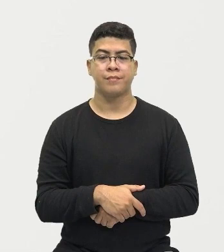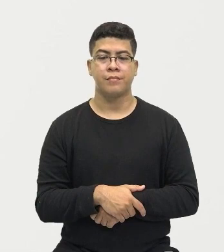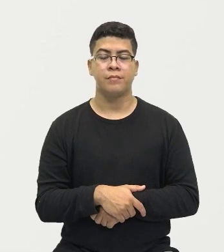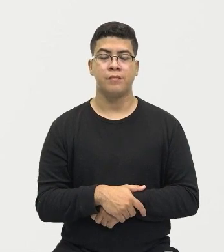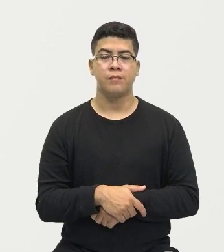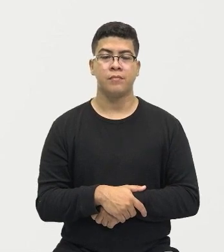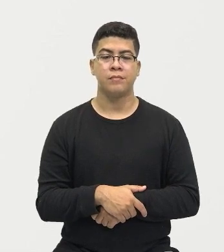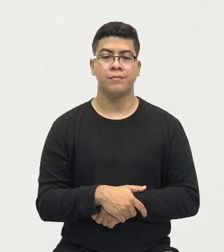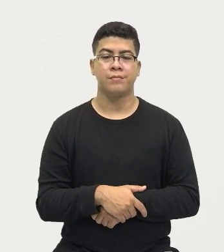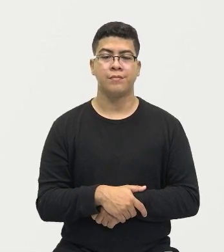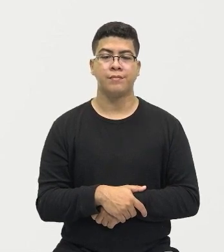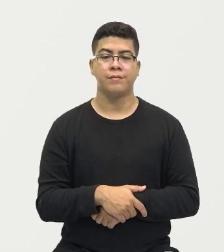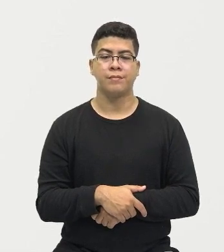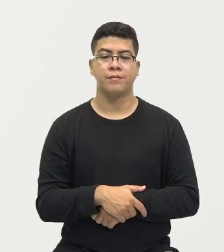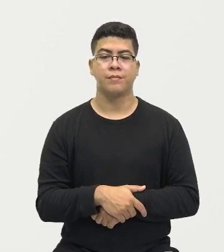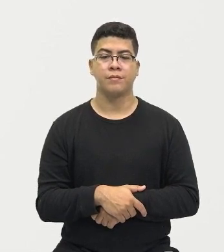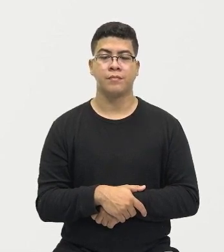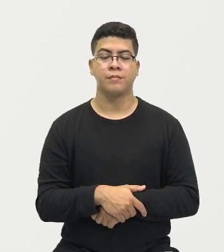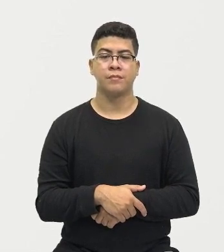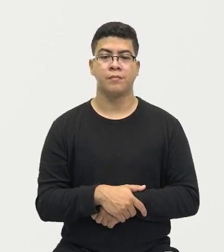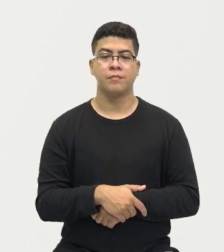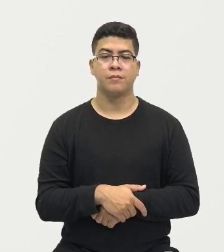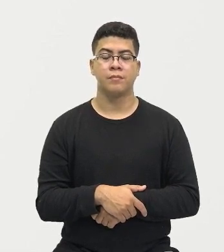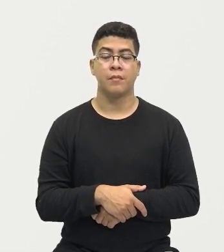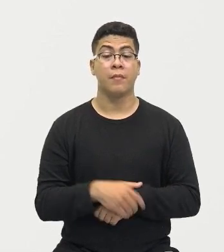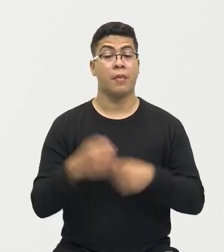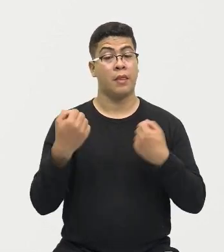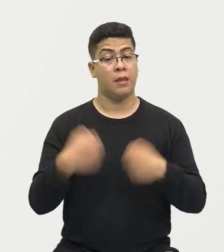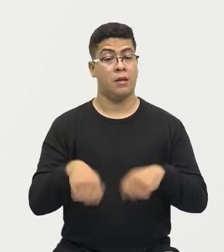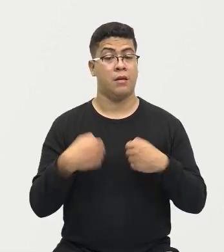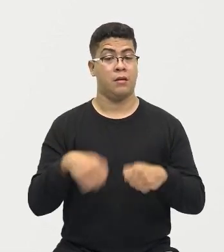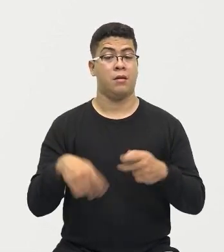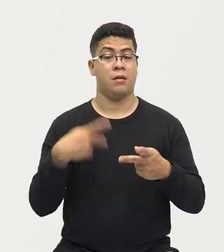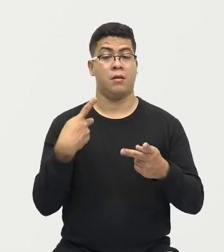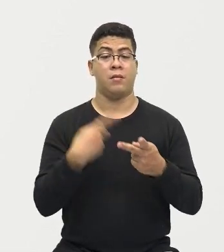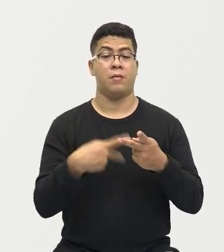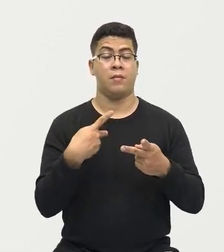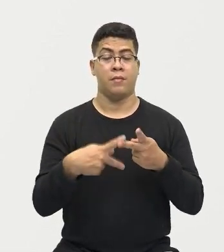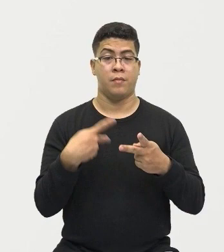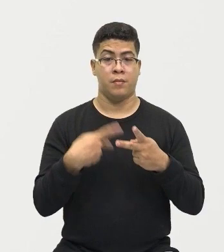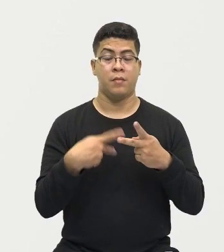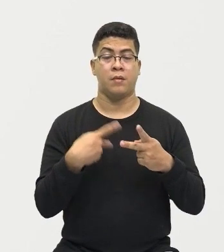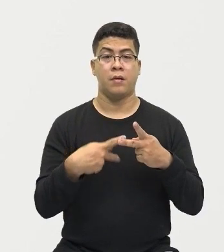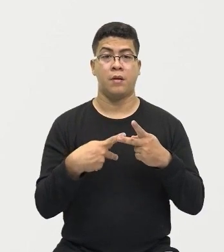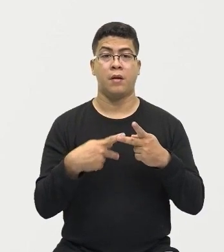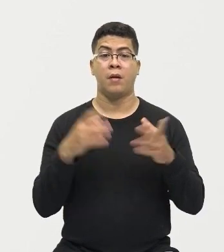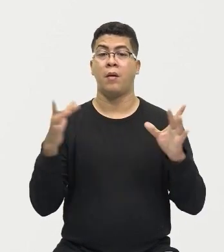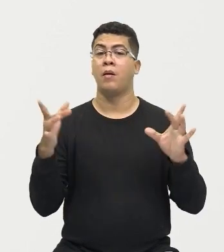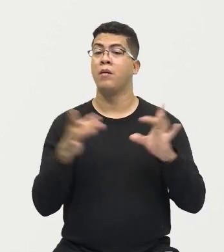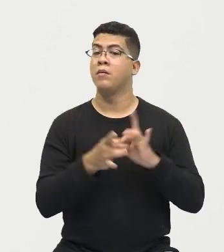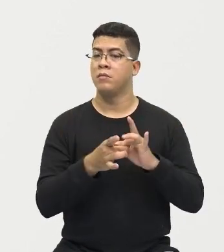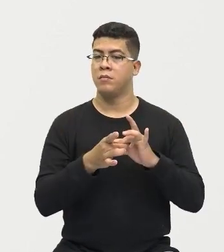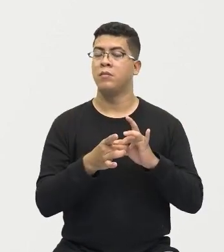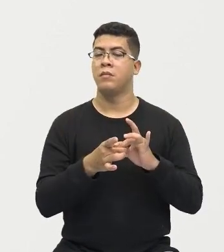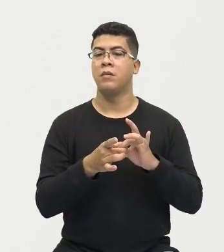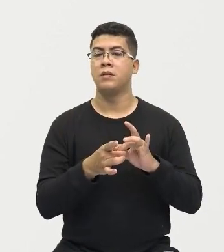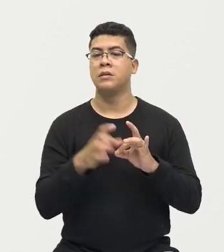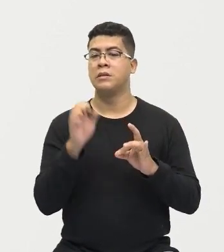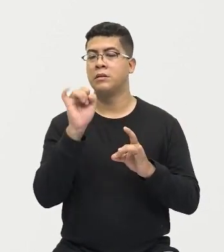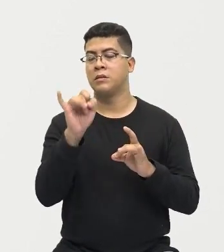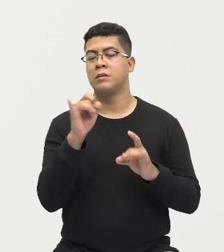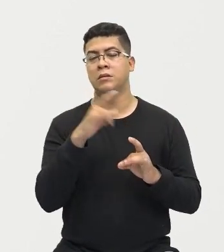seu complemento. Precisa da preposição para fazer essa ligação. Se tem preposição,